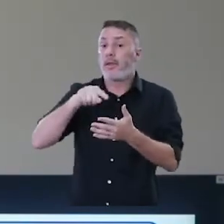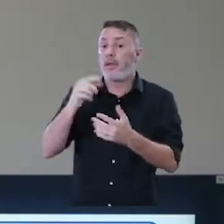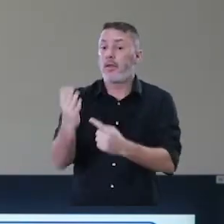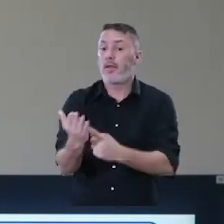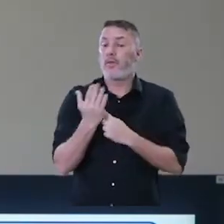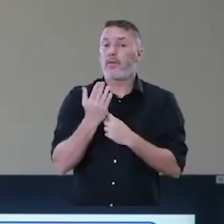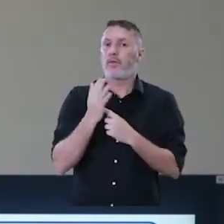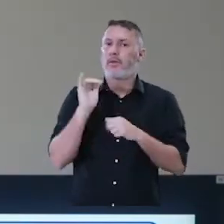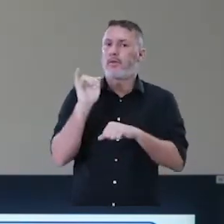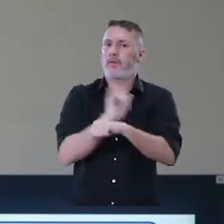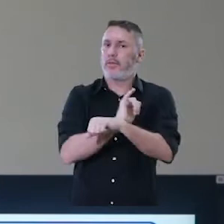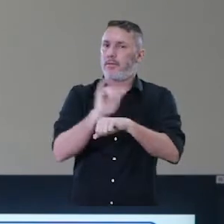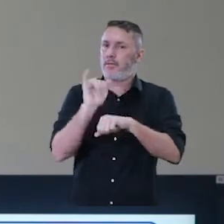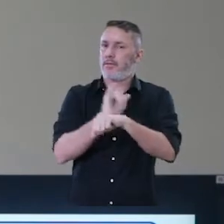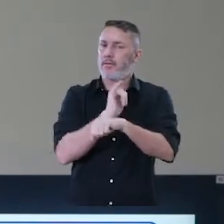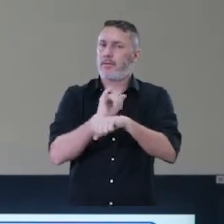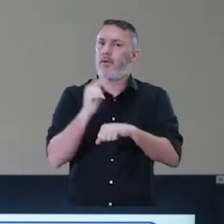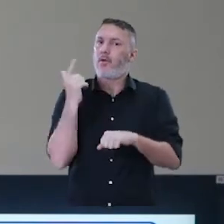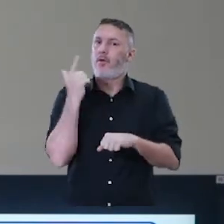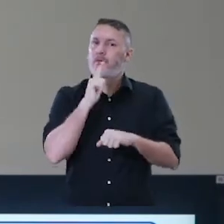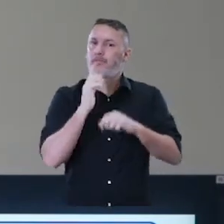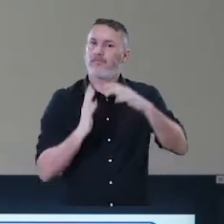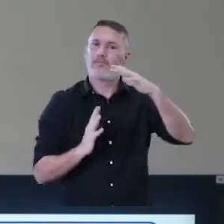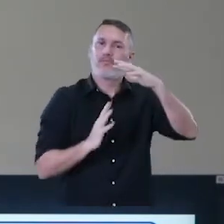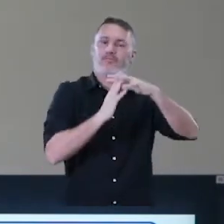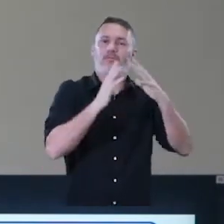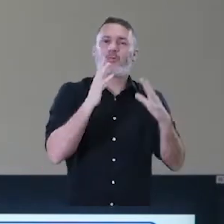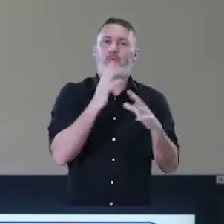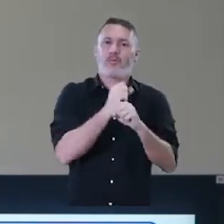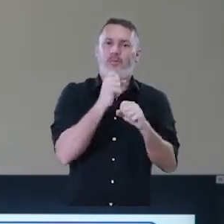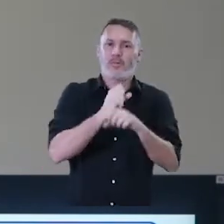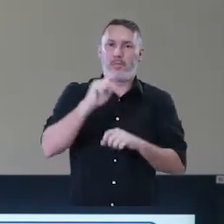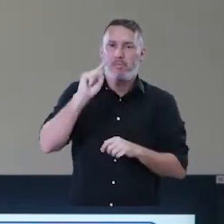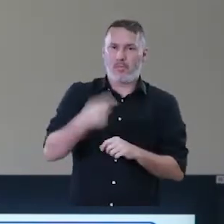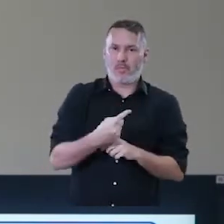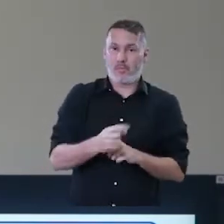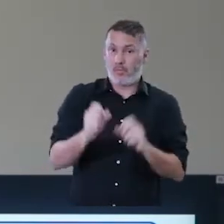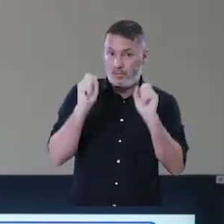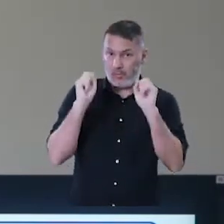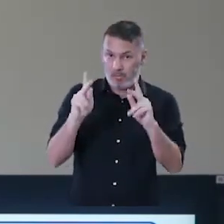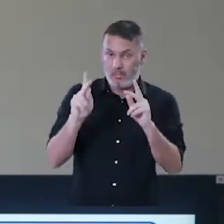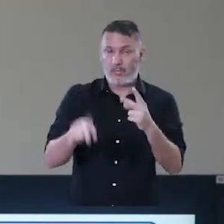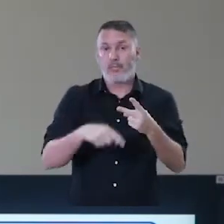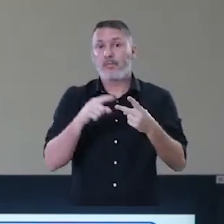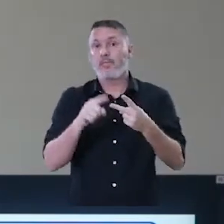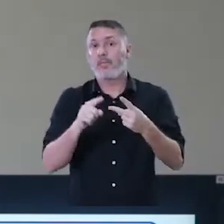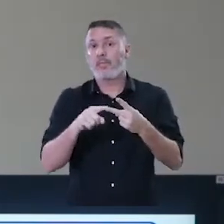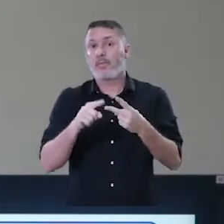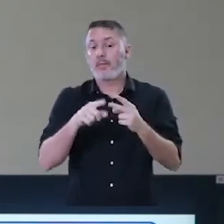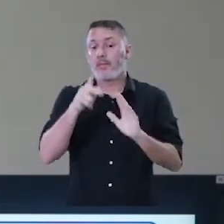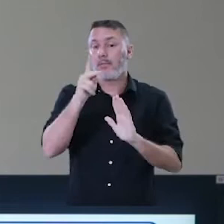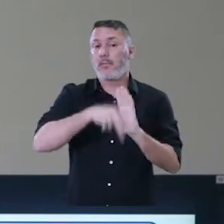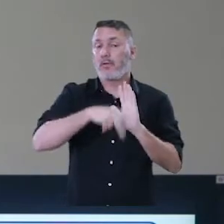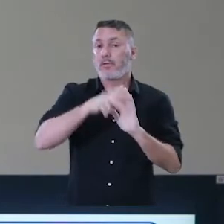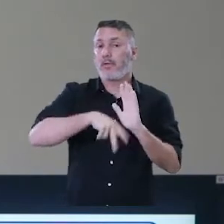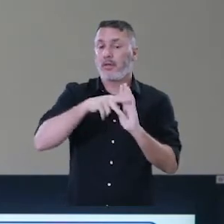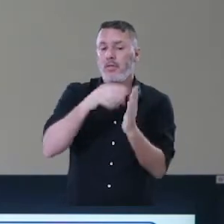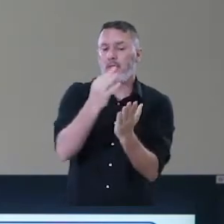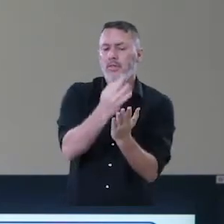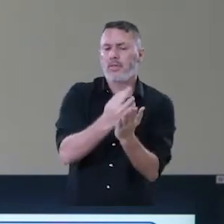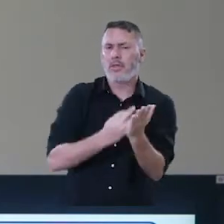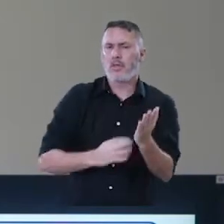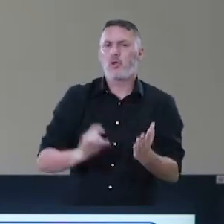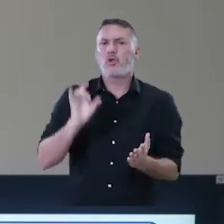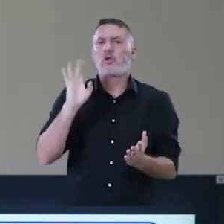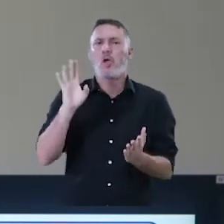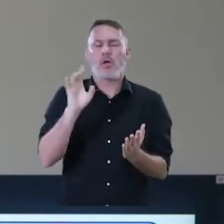são caminhos que vão fazer você alcançar a nota 1000. Ok? Falamos sobre o projeto de texto, que não é